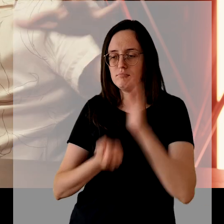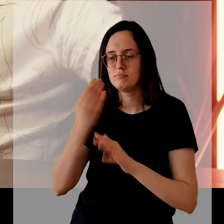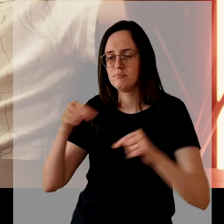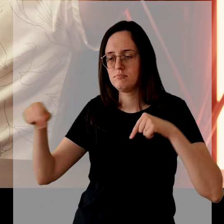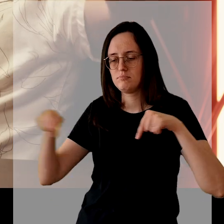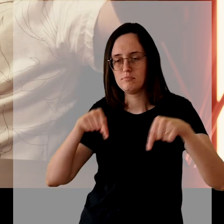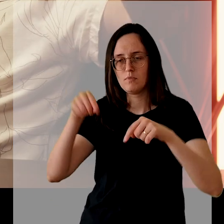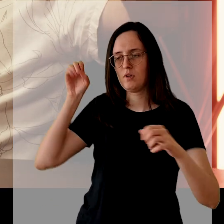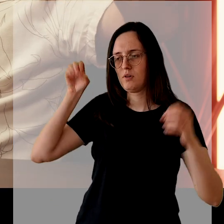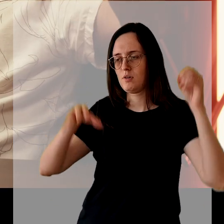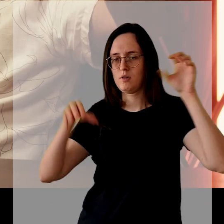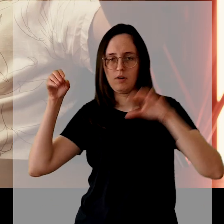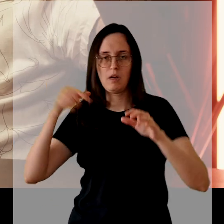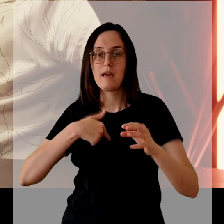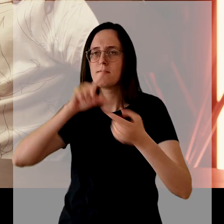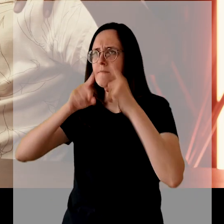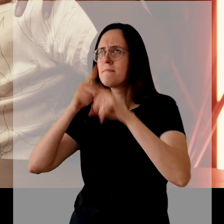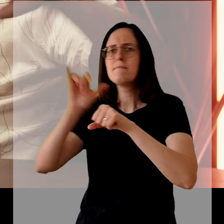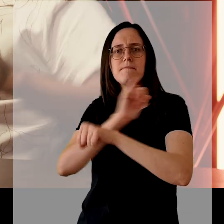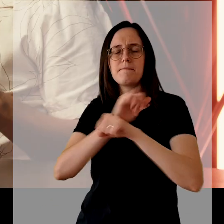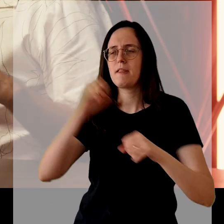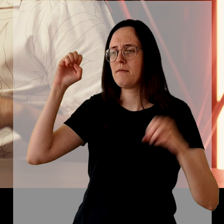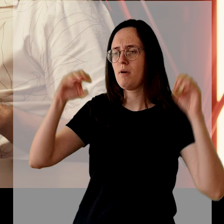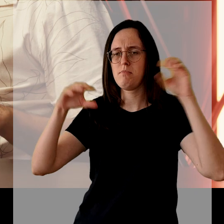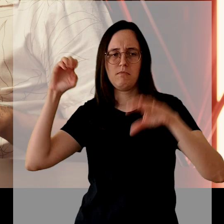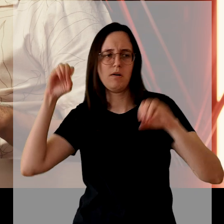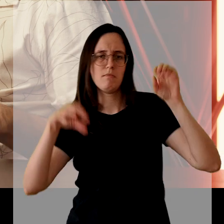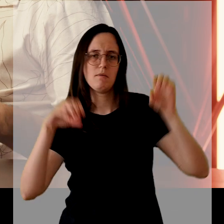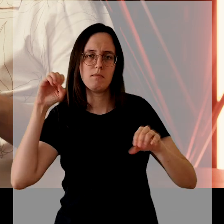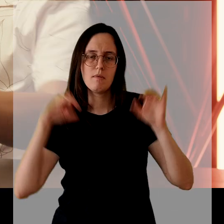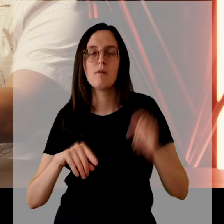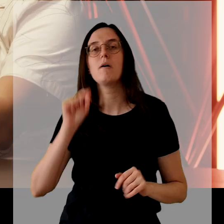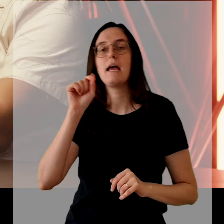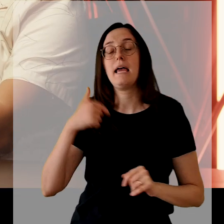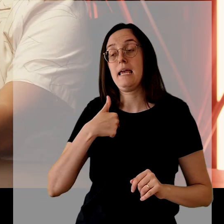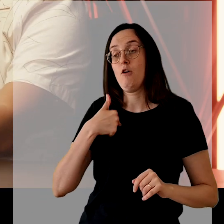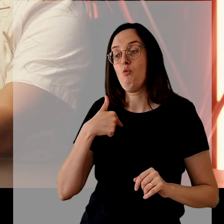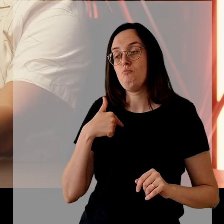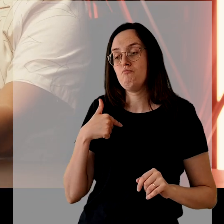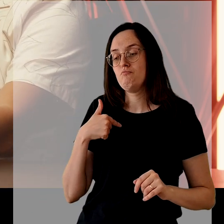criei circuitos de luz que eu acendia e apagava. Então, assim,